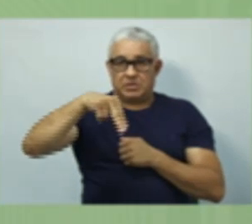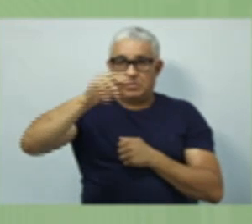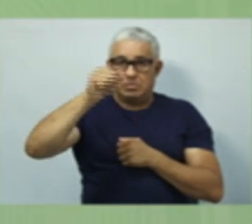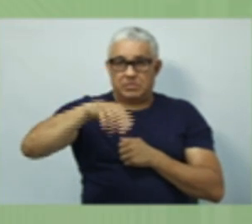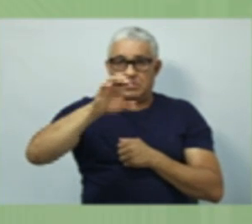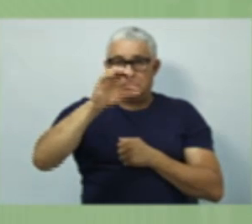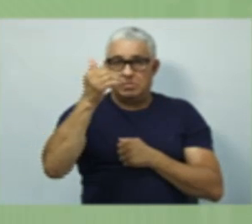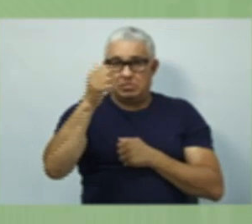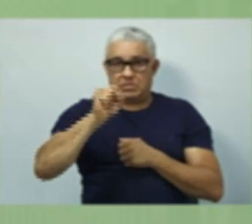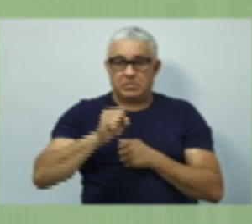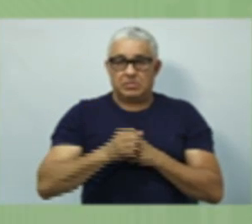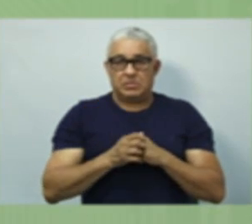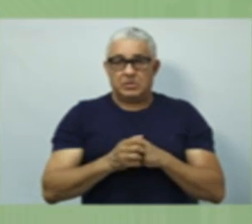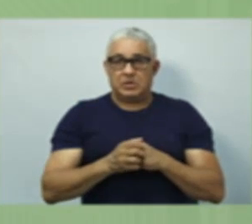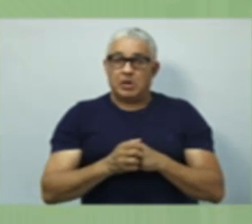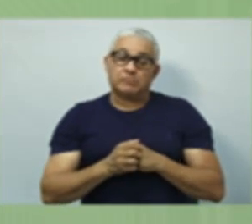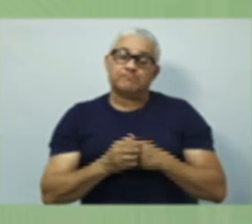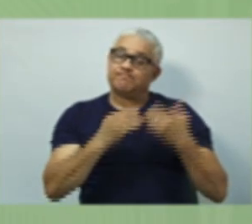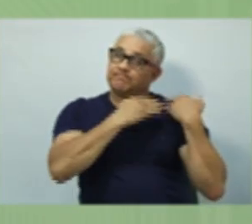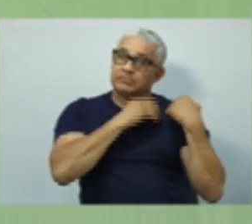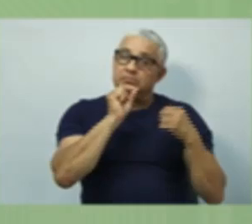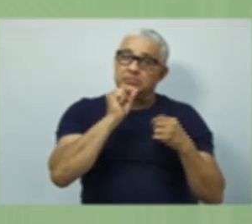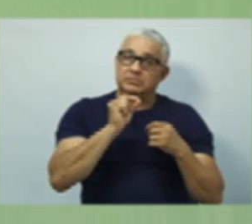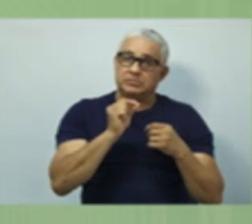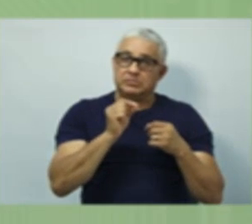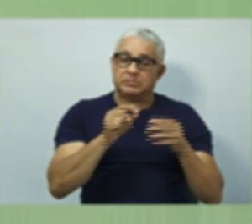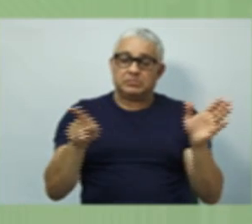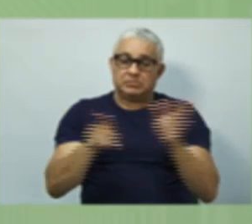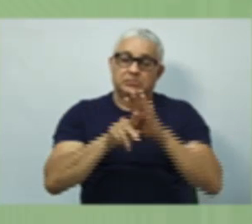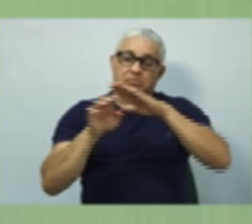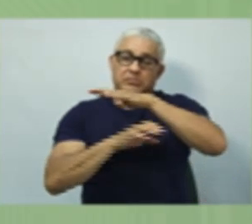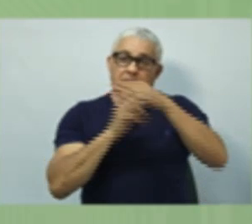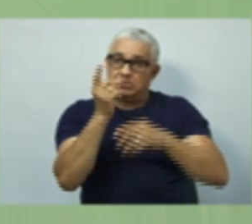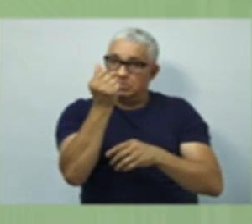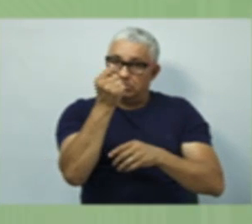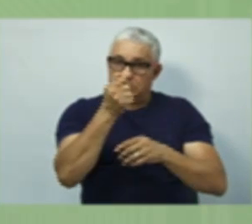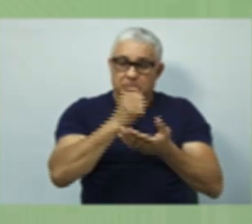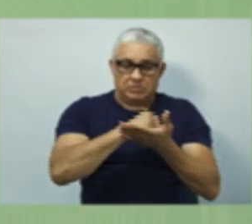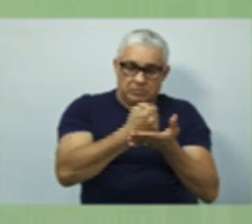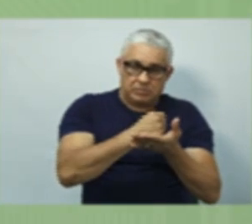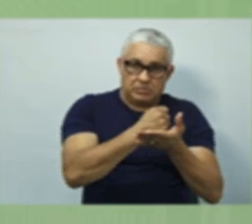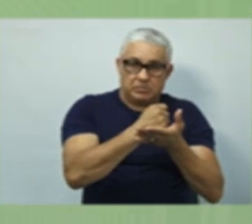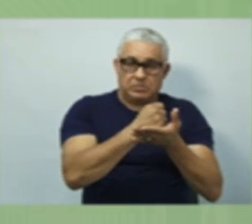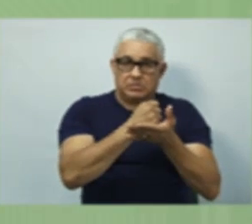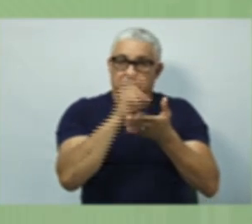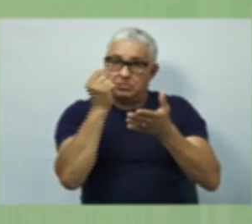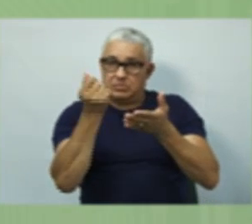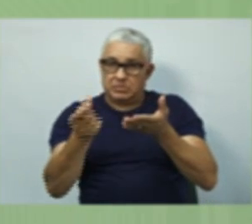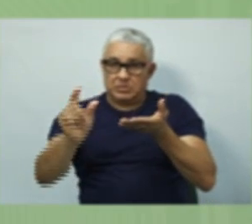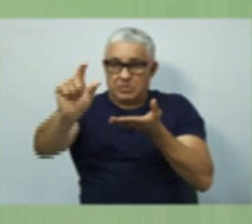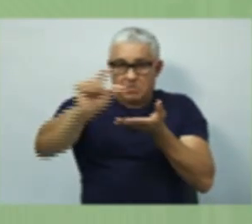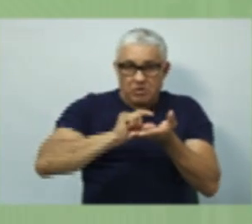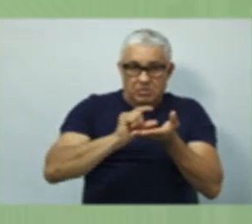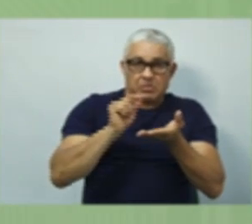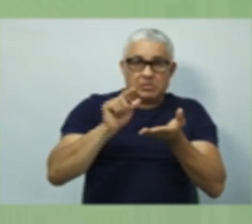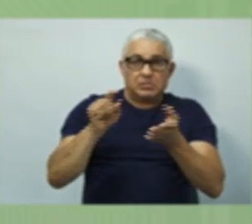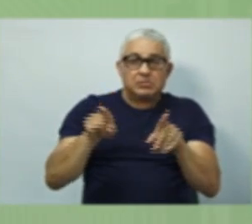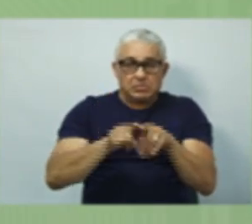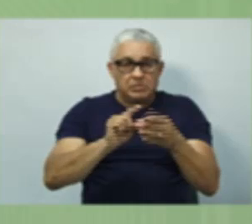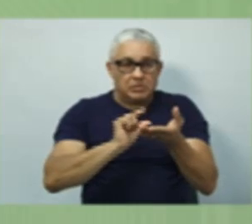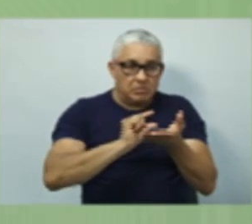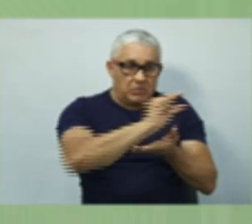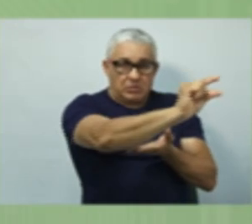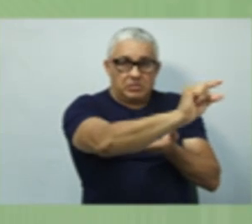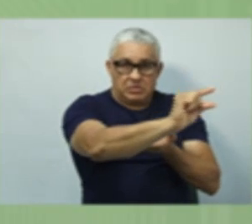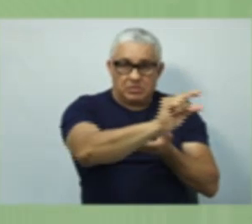por acompanhamento dos recursos financeiros da empresa. Então ele controla tanto entradas quanto saídas dos recursos financeiros